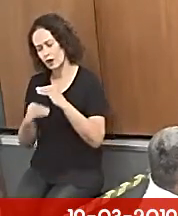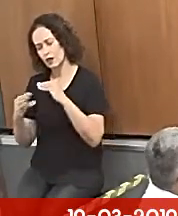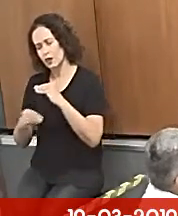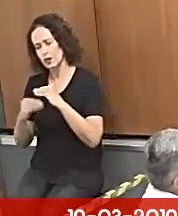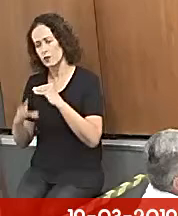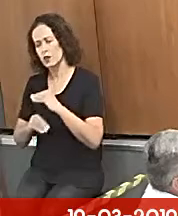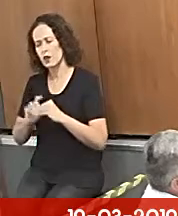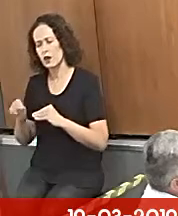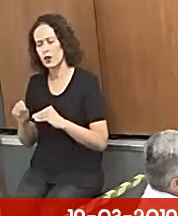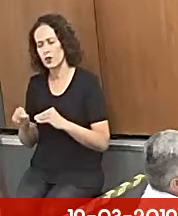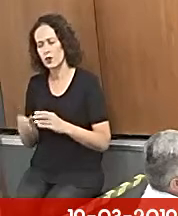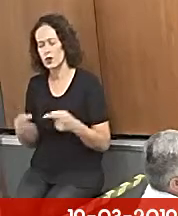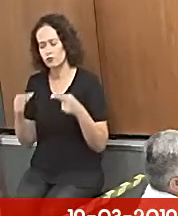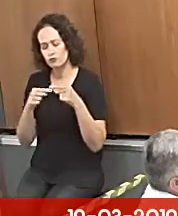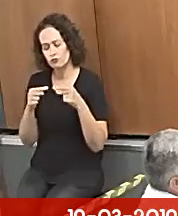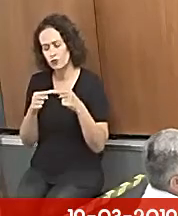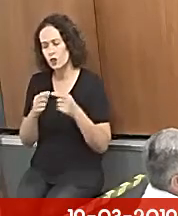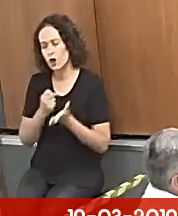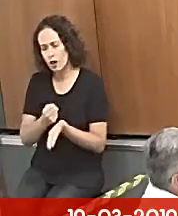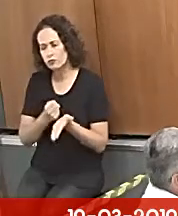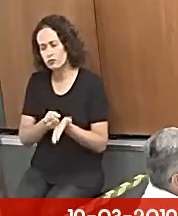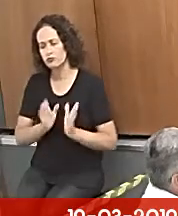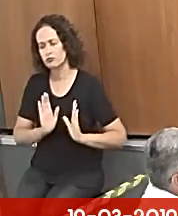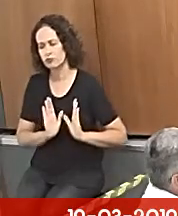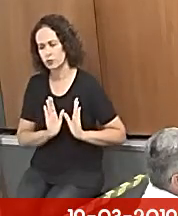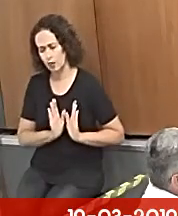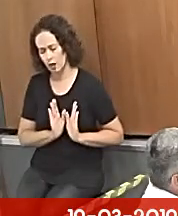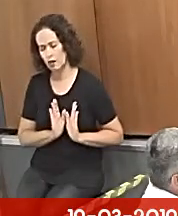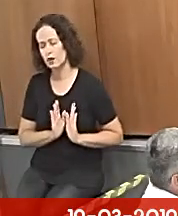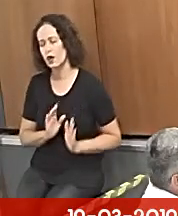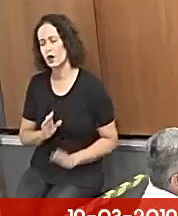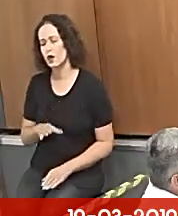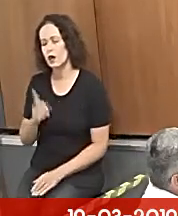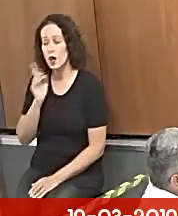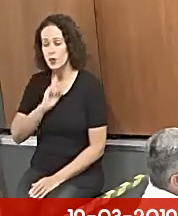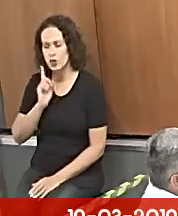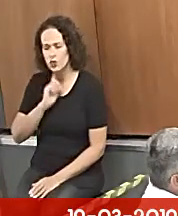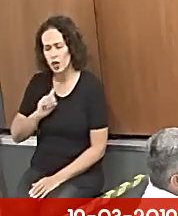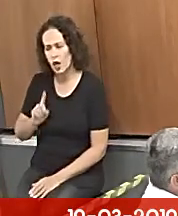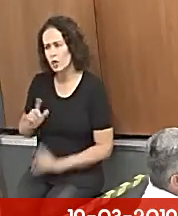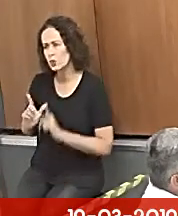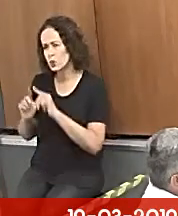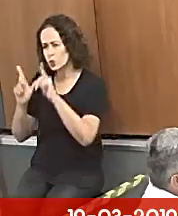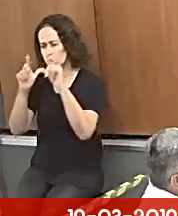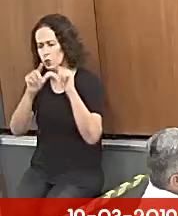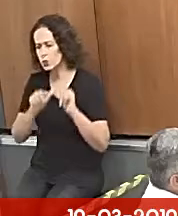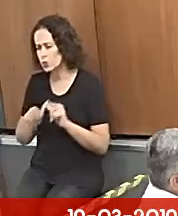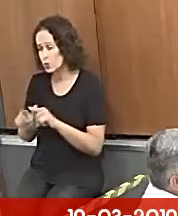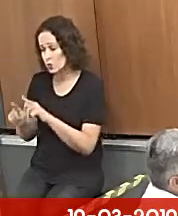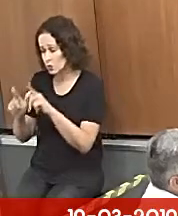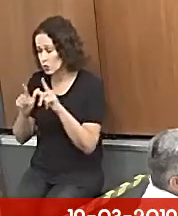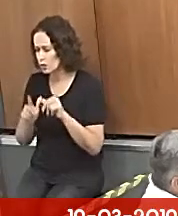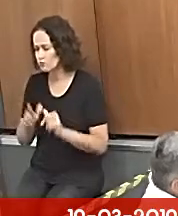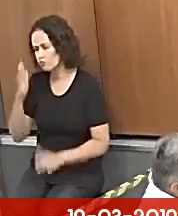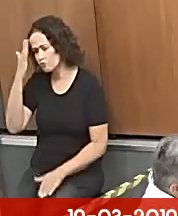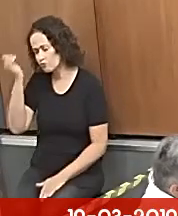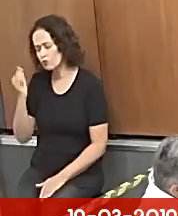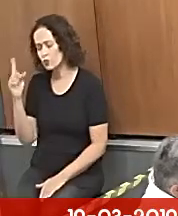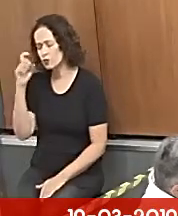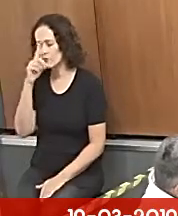apaes nós percorremos o estado de minas gerais inteiros sabemos deputado deixe da dificuldade disso da